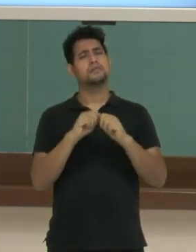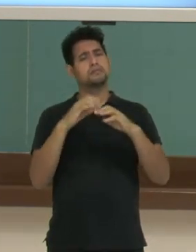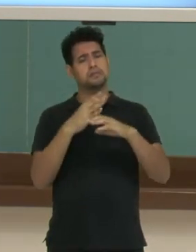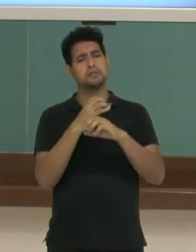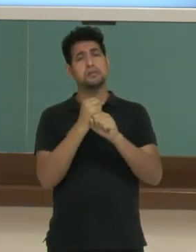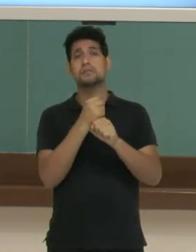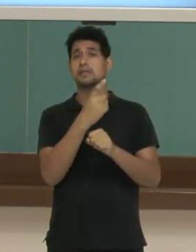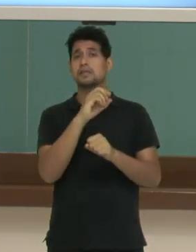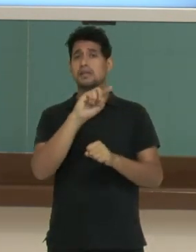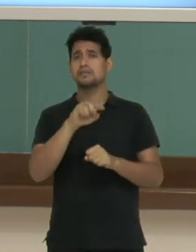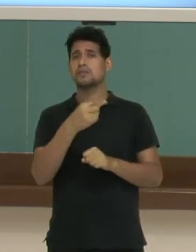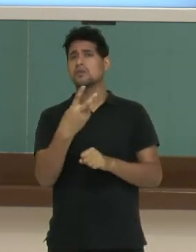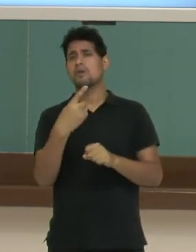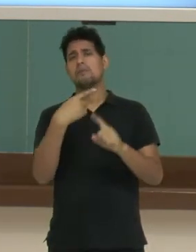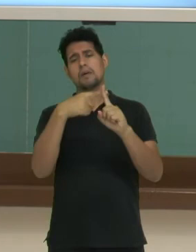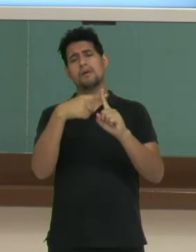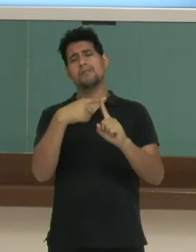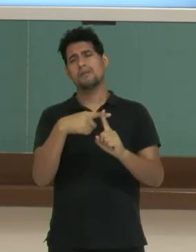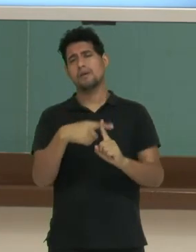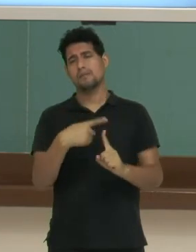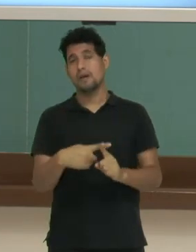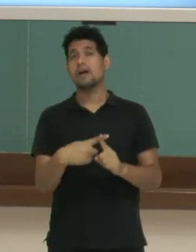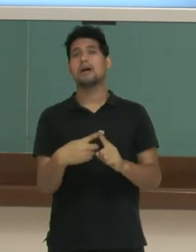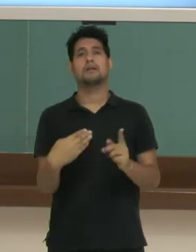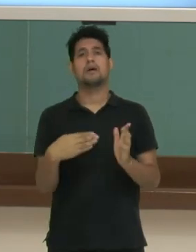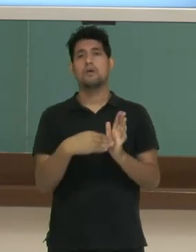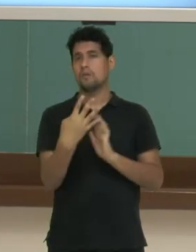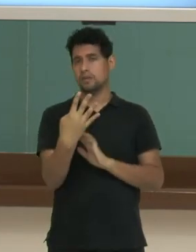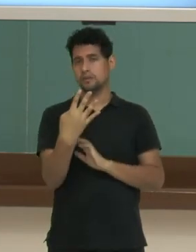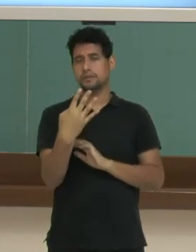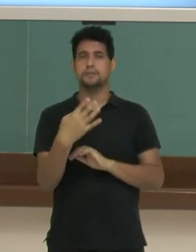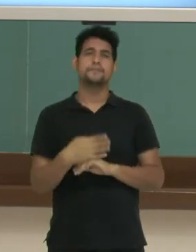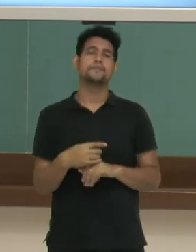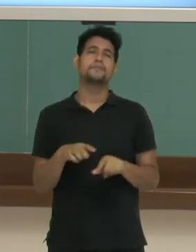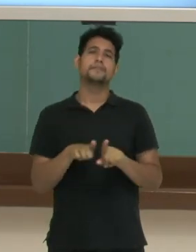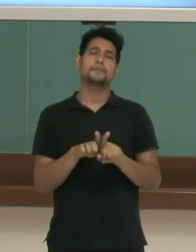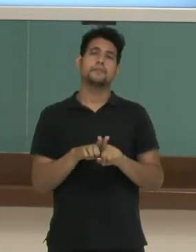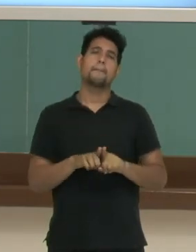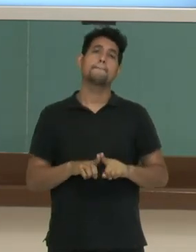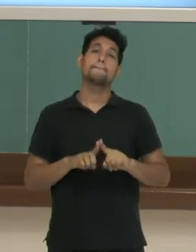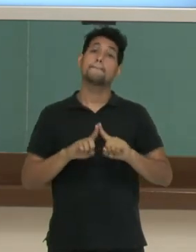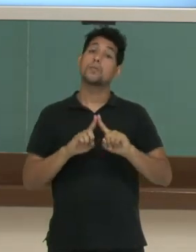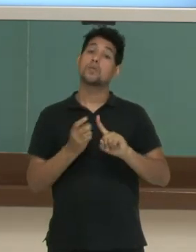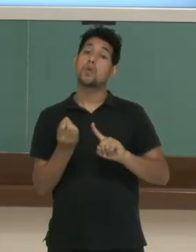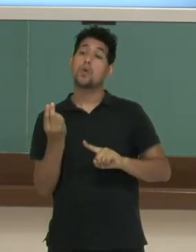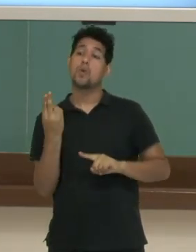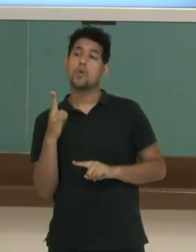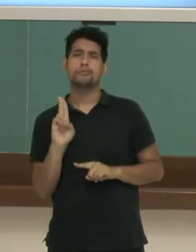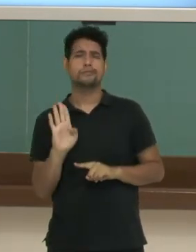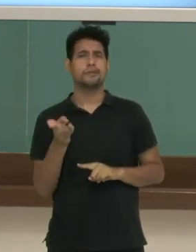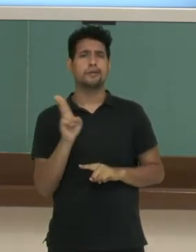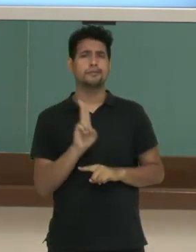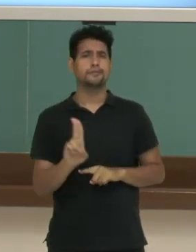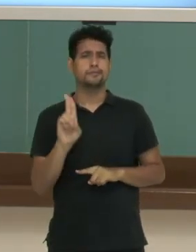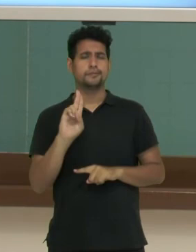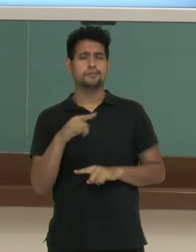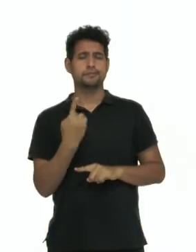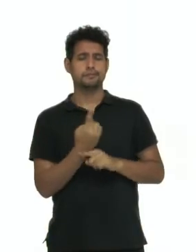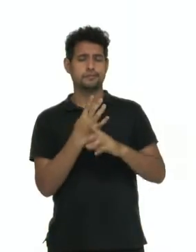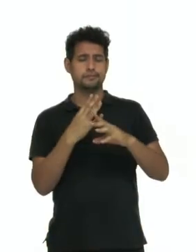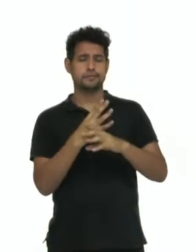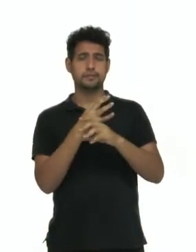né, 10,2 mais 10,2 e somando isso 4 vezes, tá? Ou já aplica a nossa